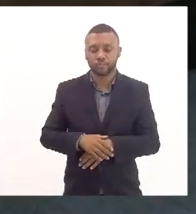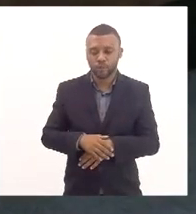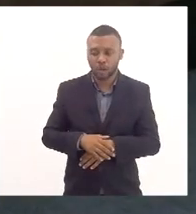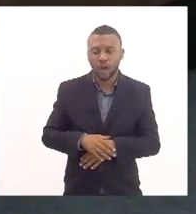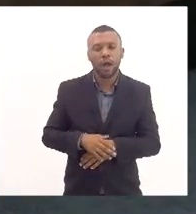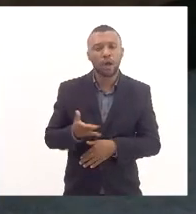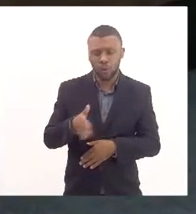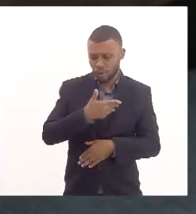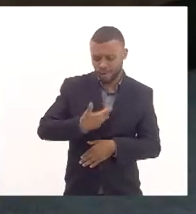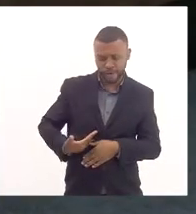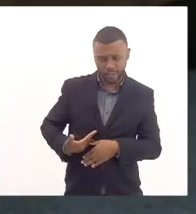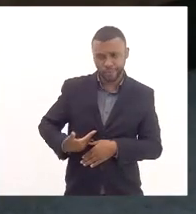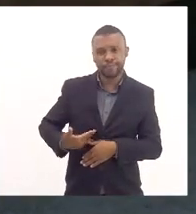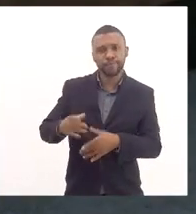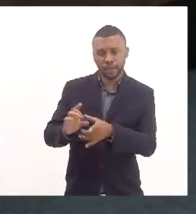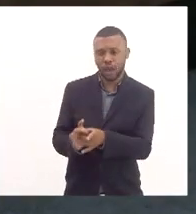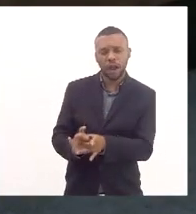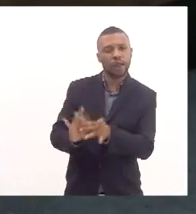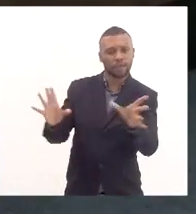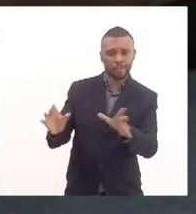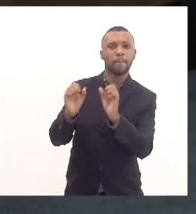executivo autorizado a